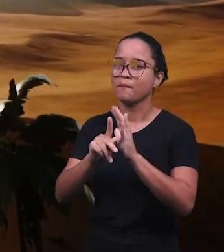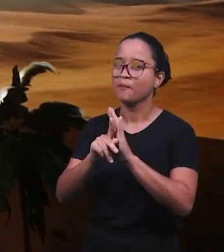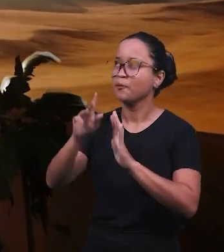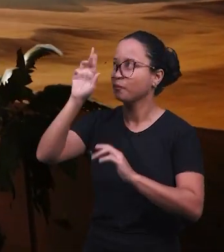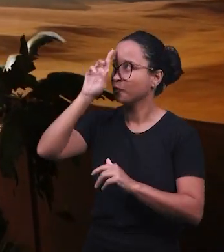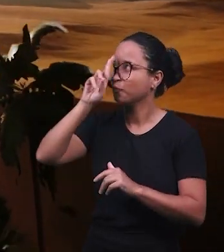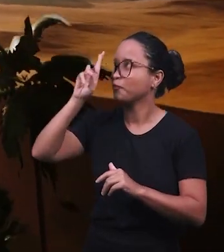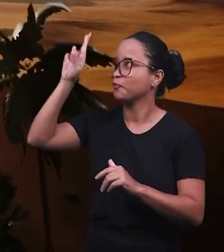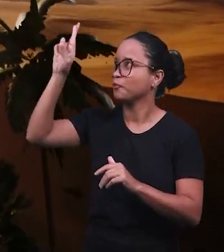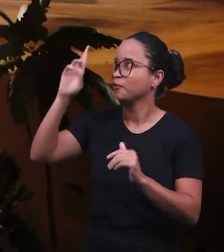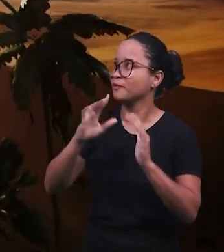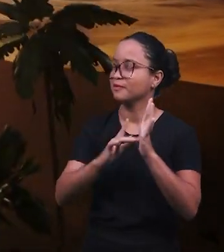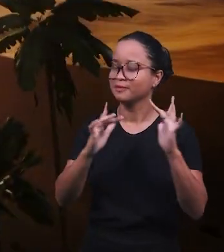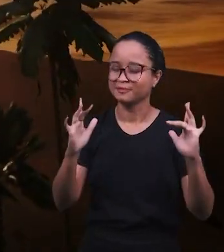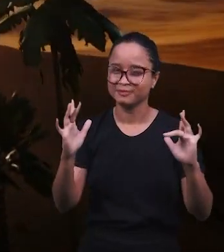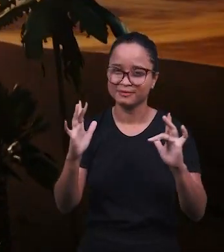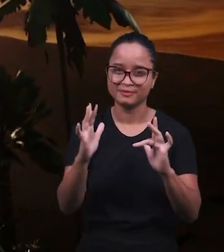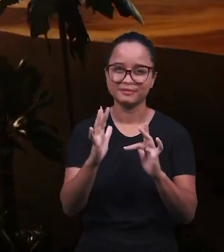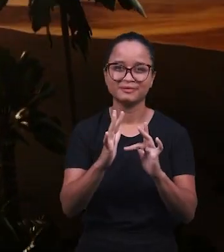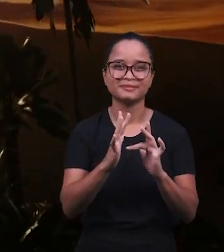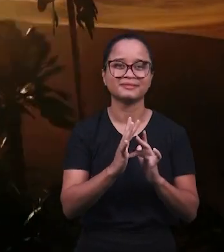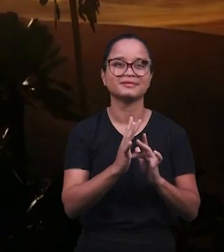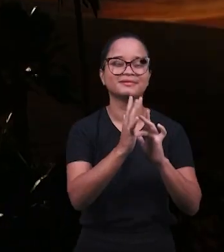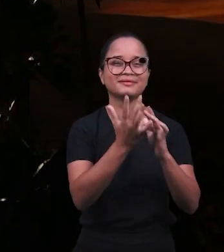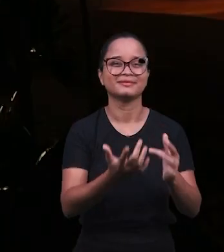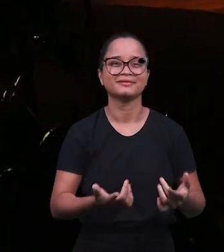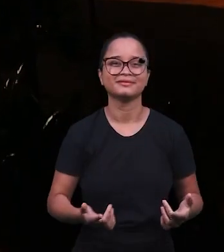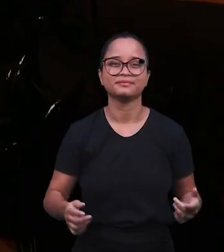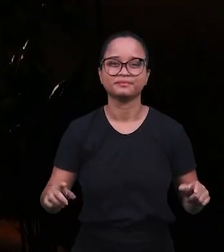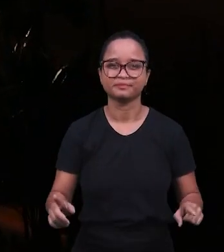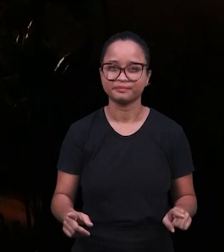solução revelada em Jesus.